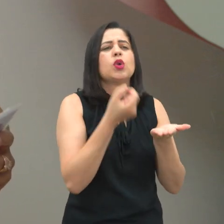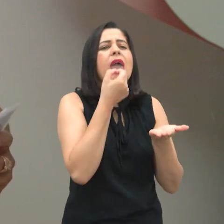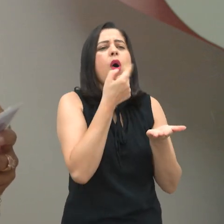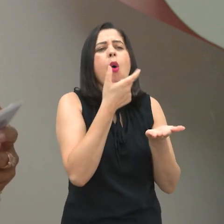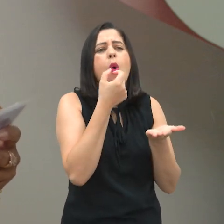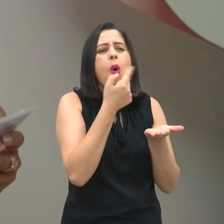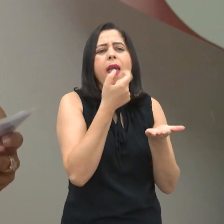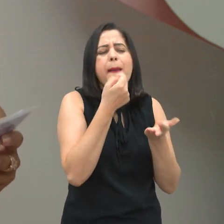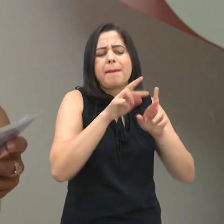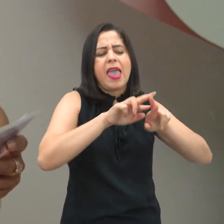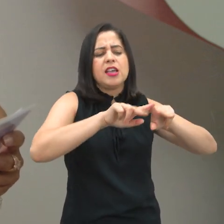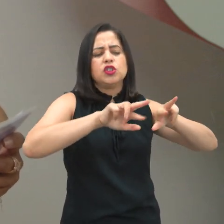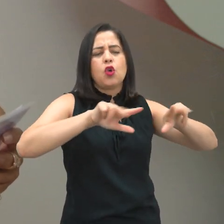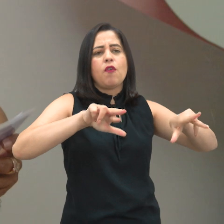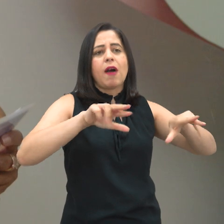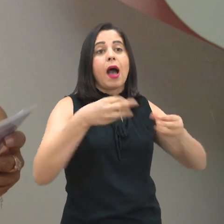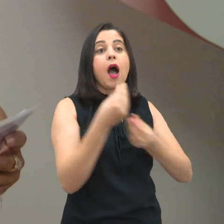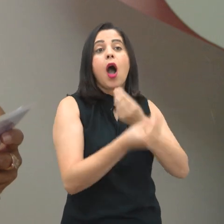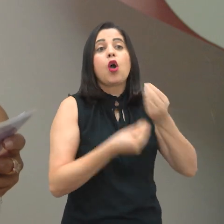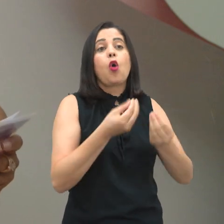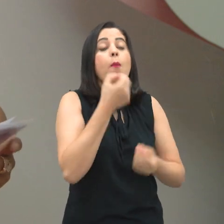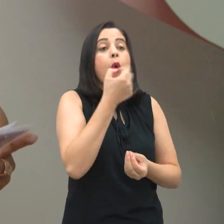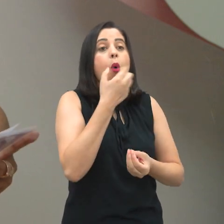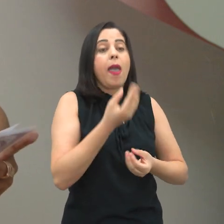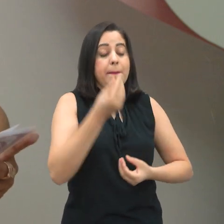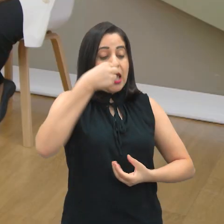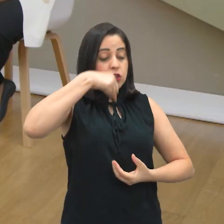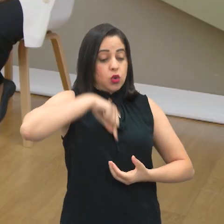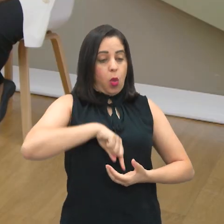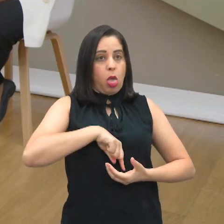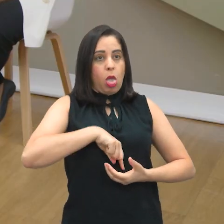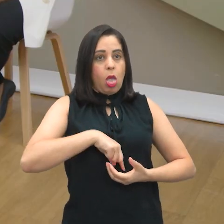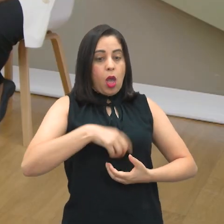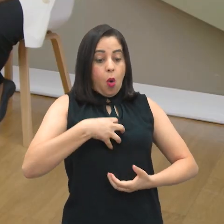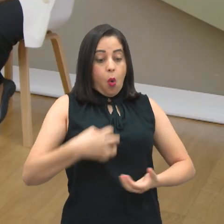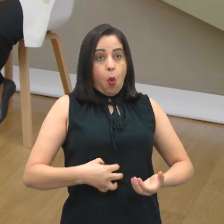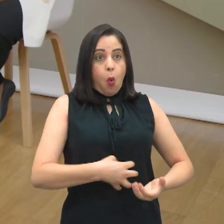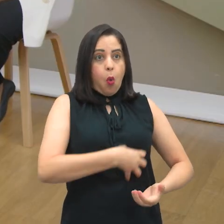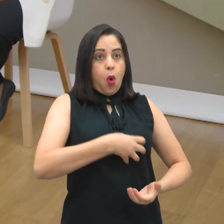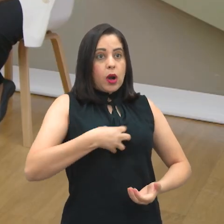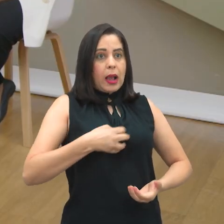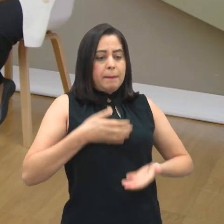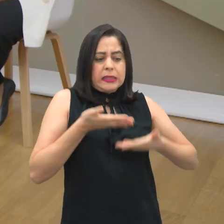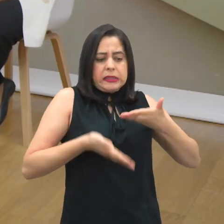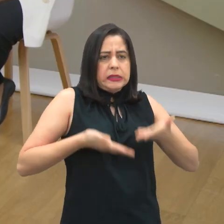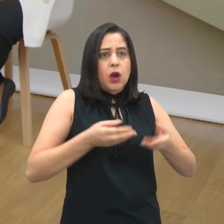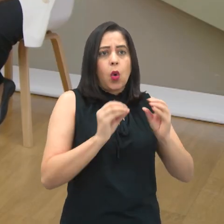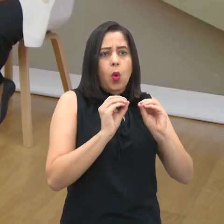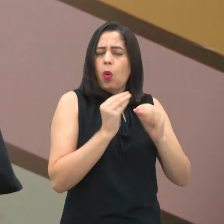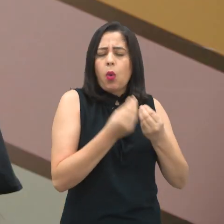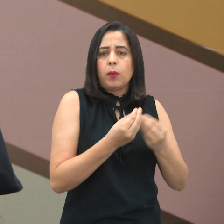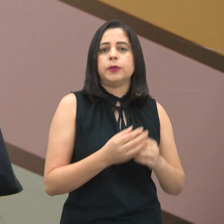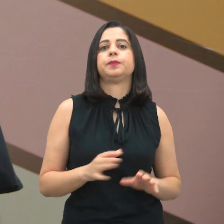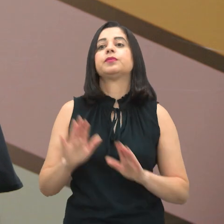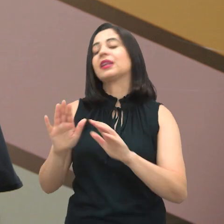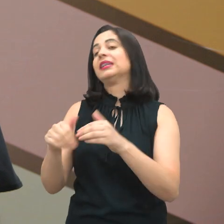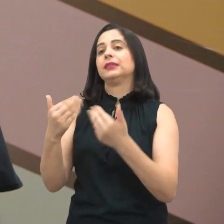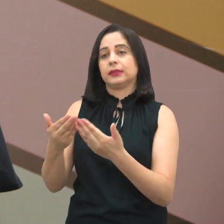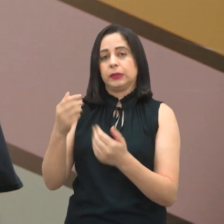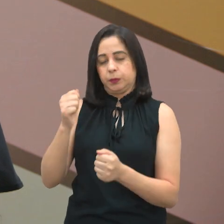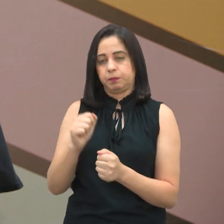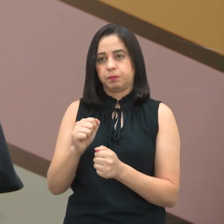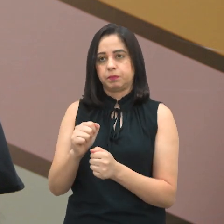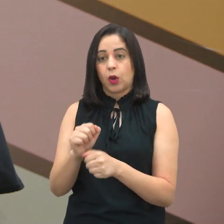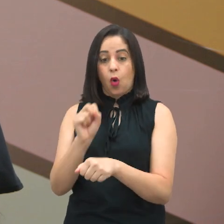medicamentos. Como que esses medicamentos agem no organismo? Esses medicamentos basicamente inibem